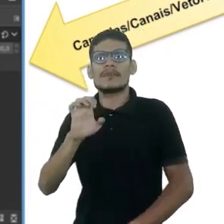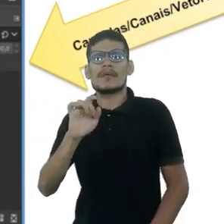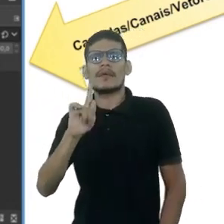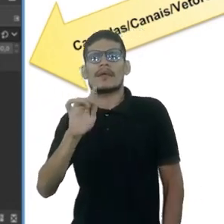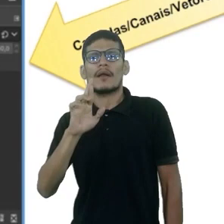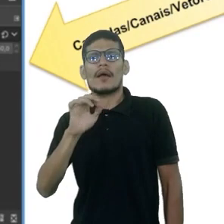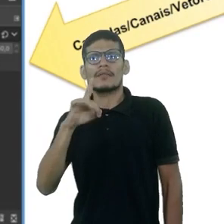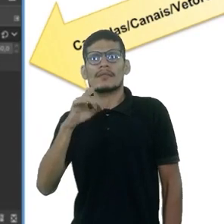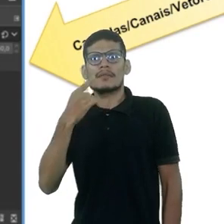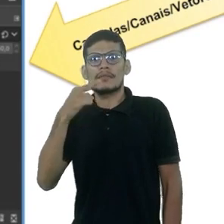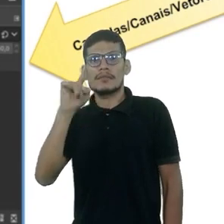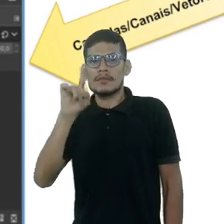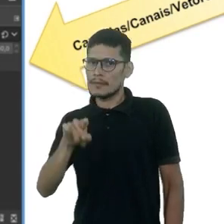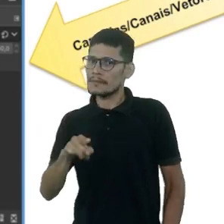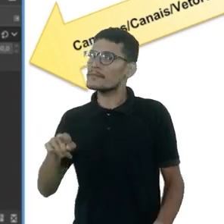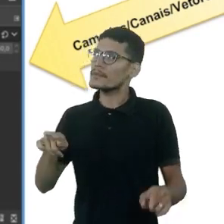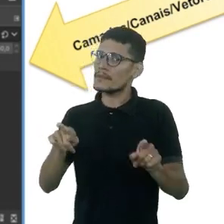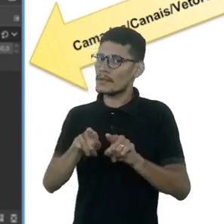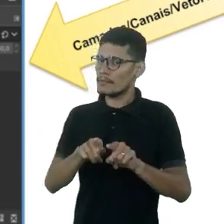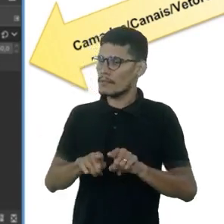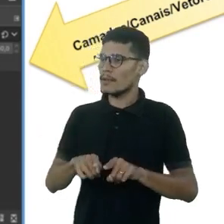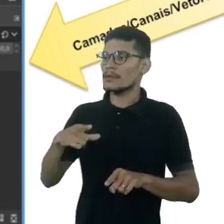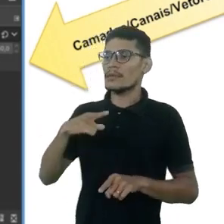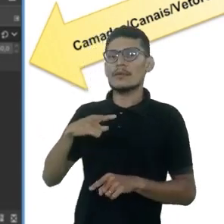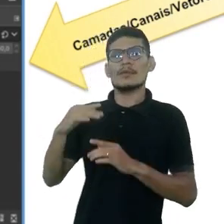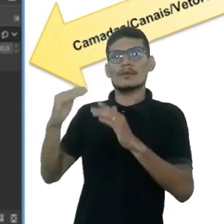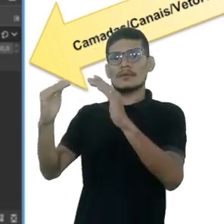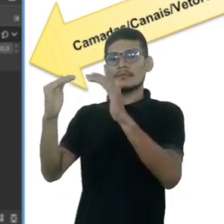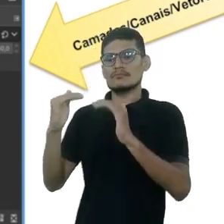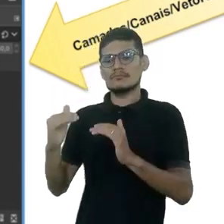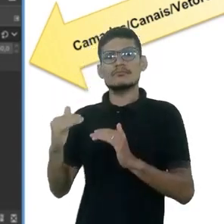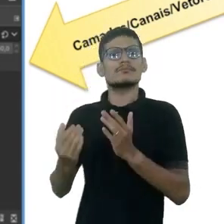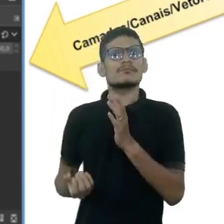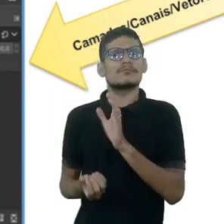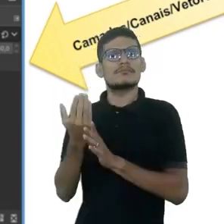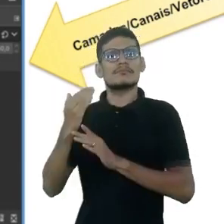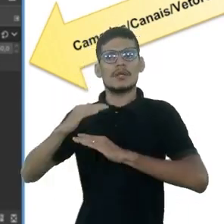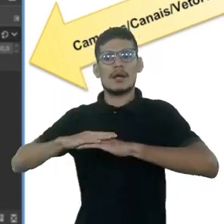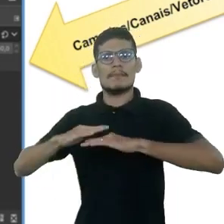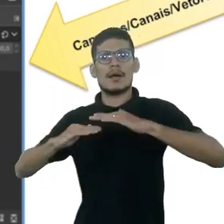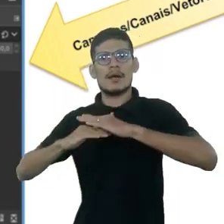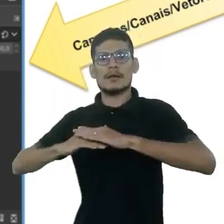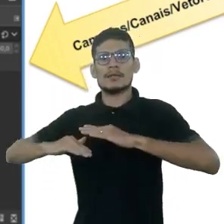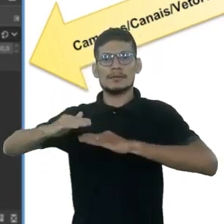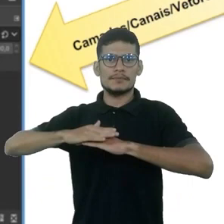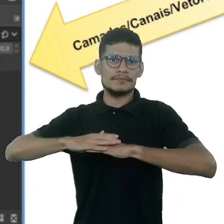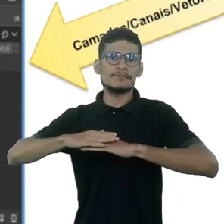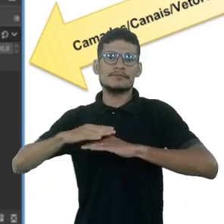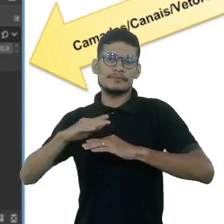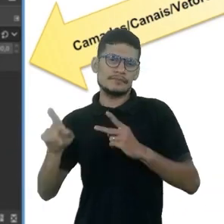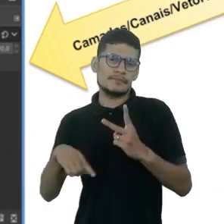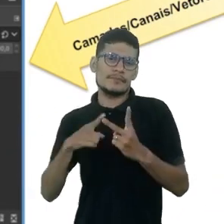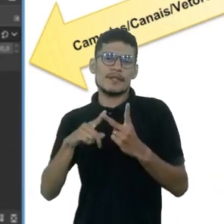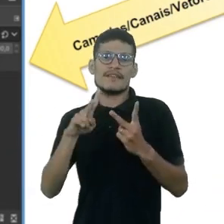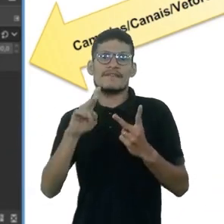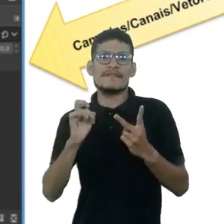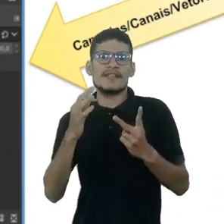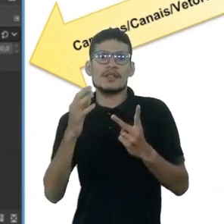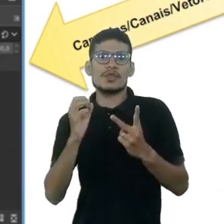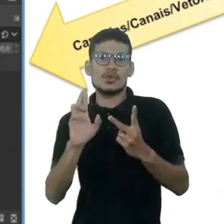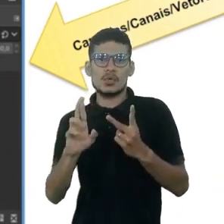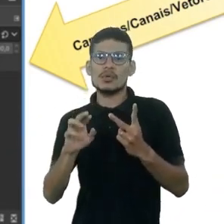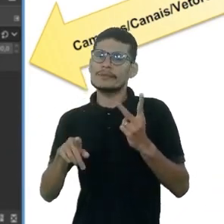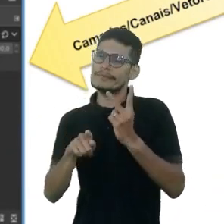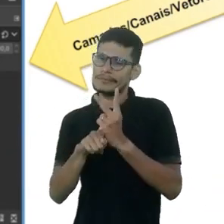logo abaixo vai ser onde vão estar as camadas, os canais e os vetores. Dessa forma, você vai